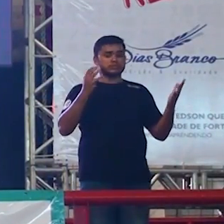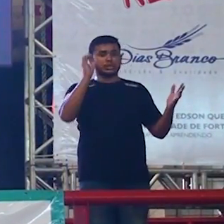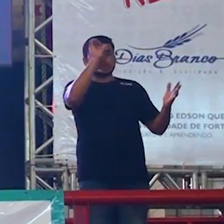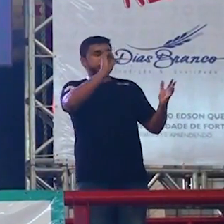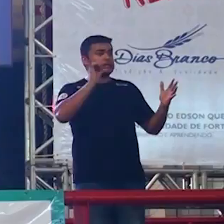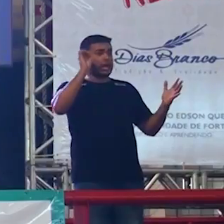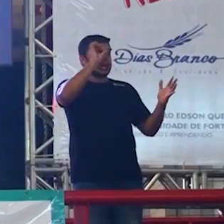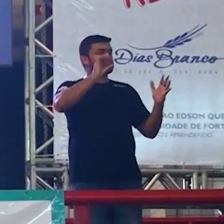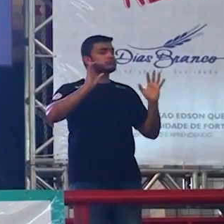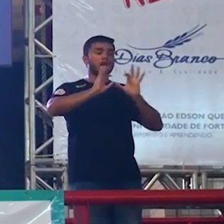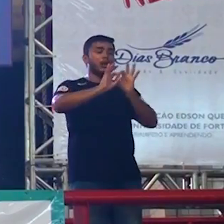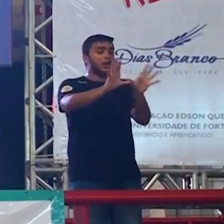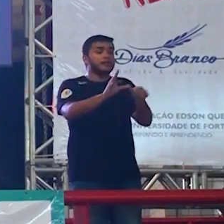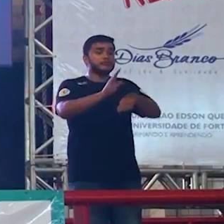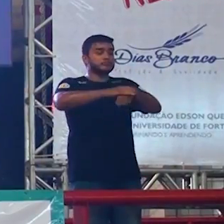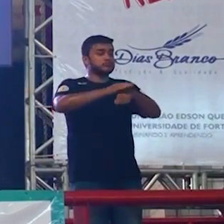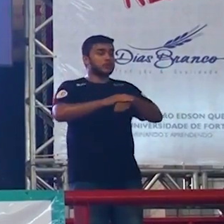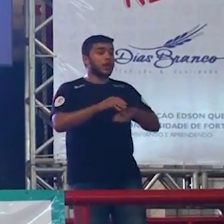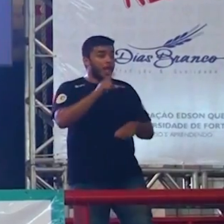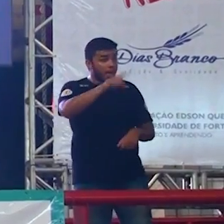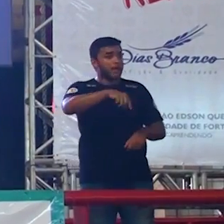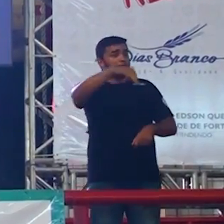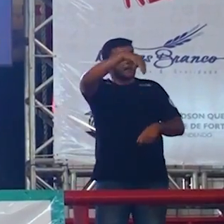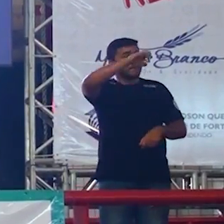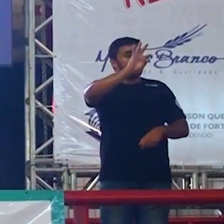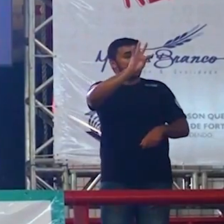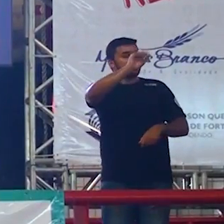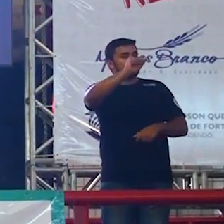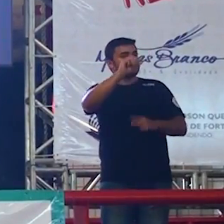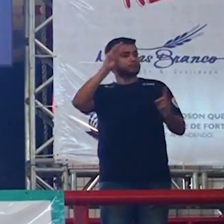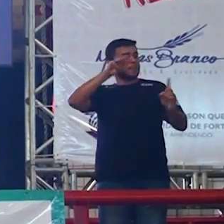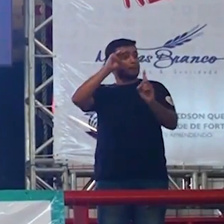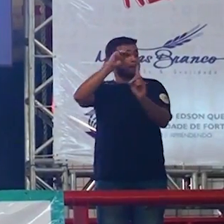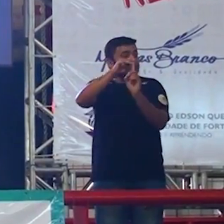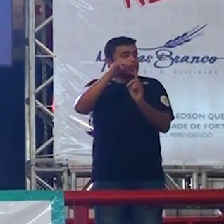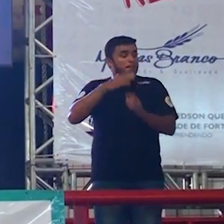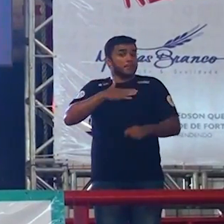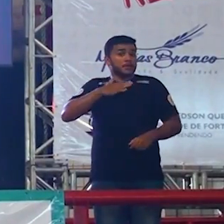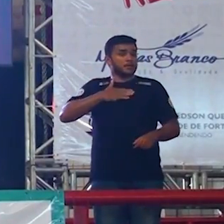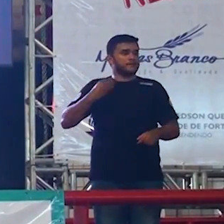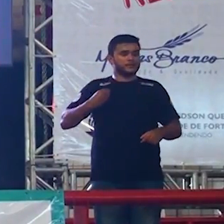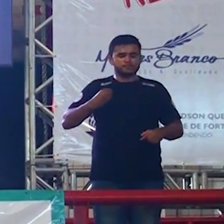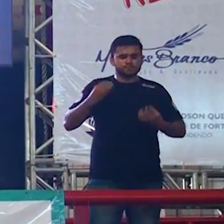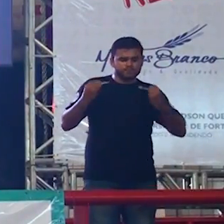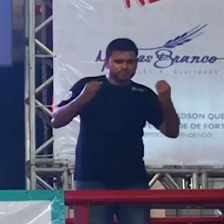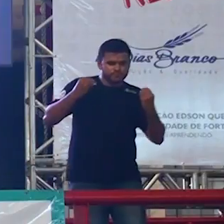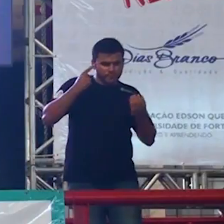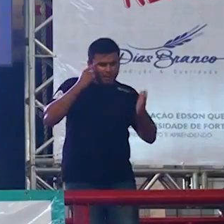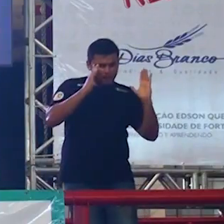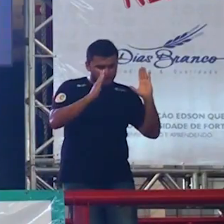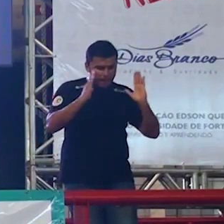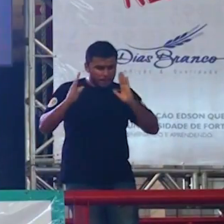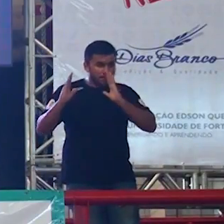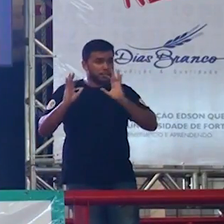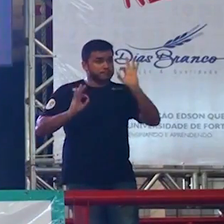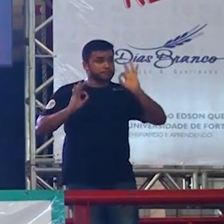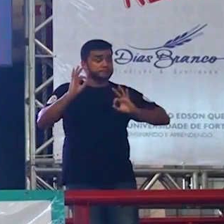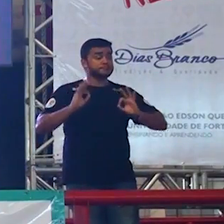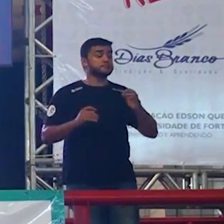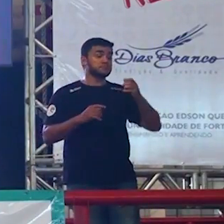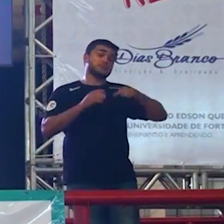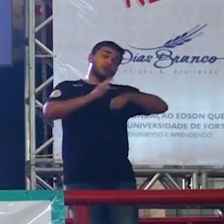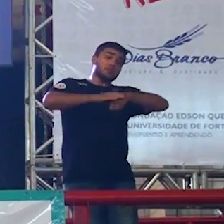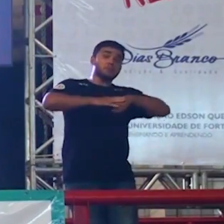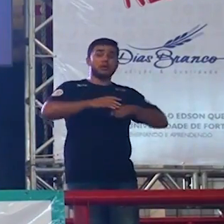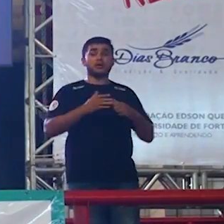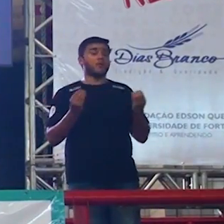horas por dia. Então isso são metas. Então trace os seus objetivos e veja quais são os passos que